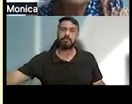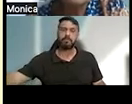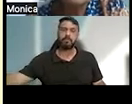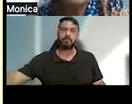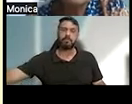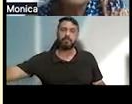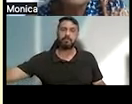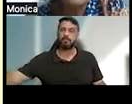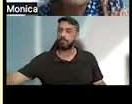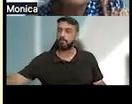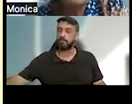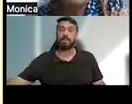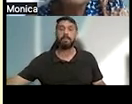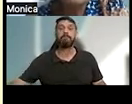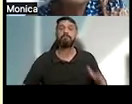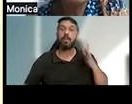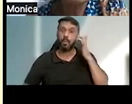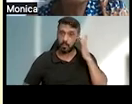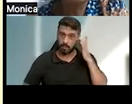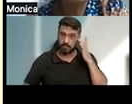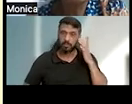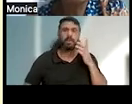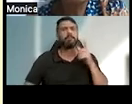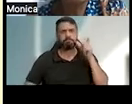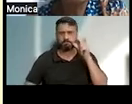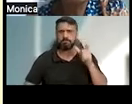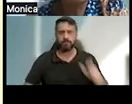Eu acho que é interessante, assim,